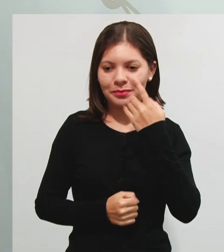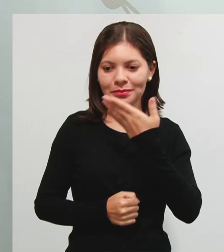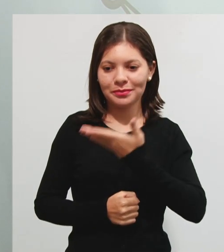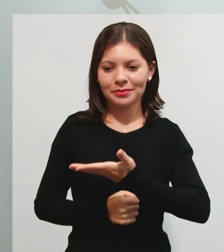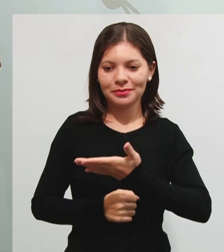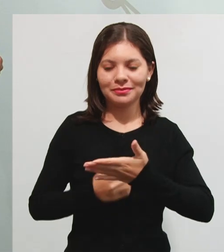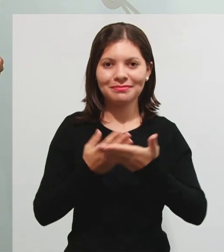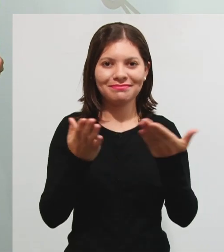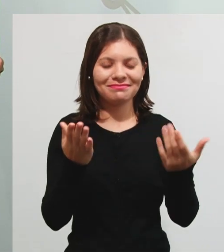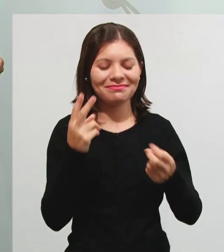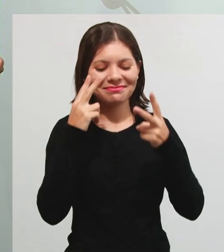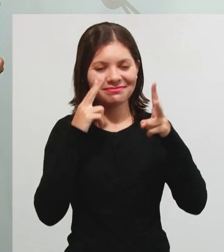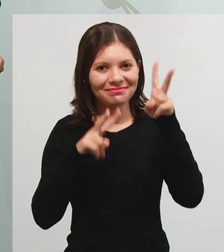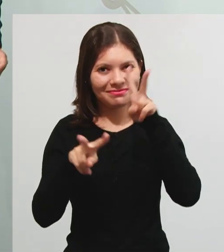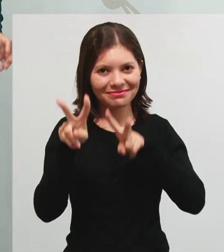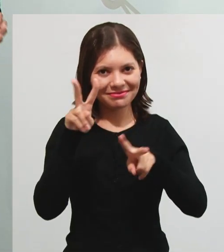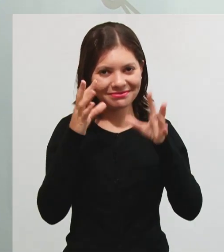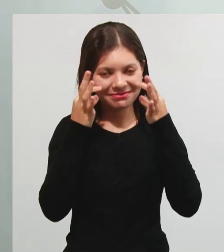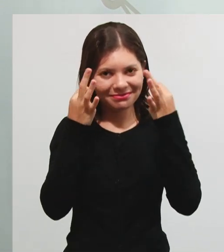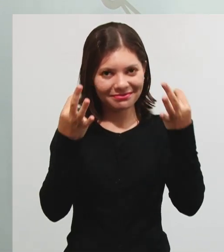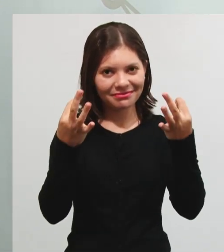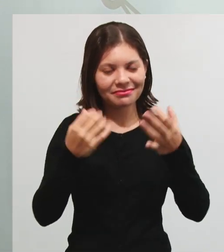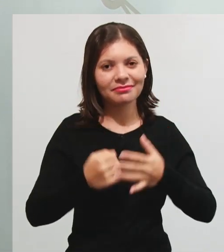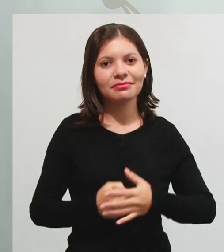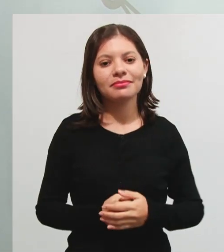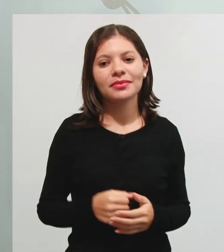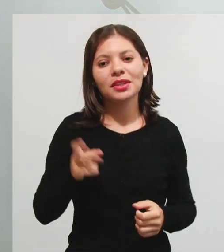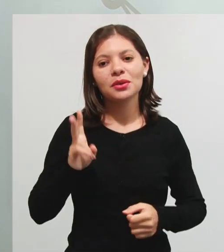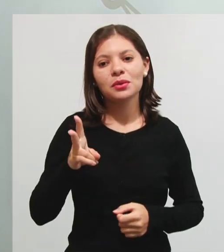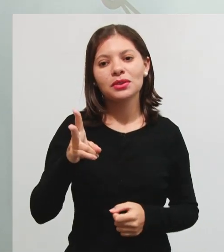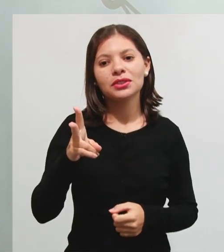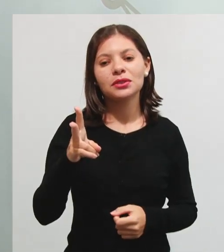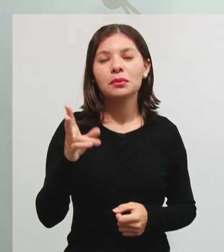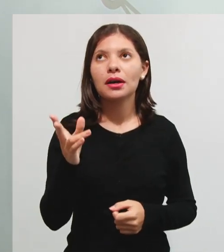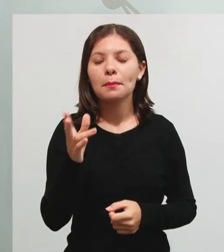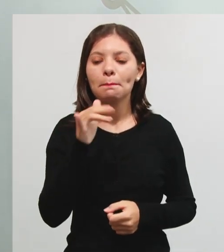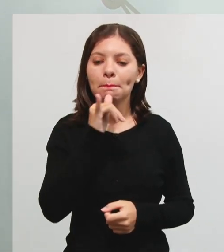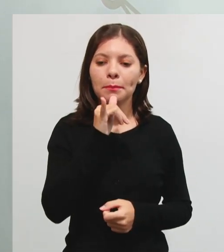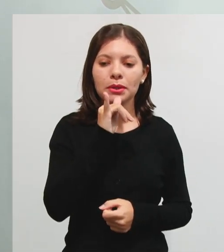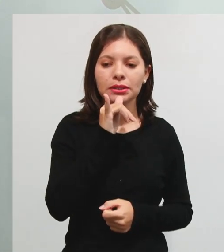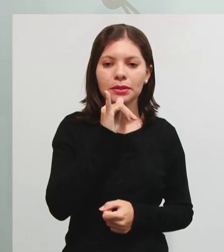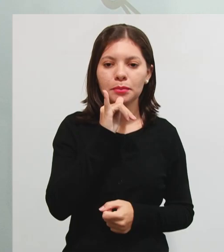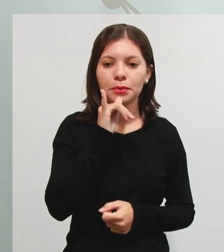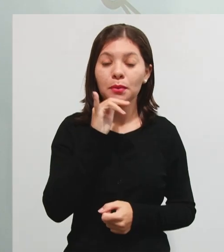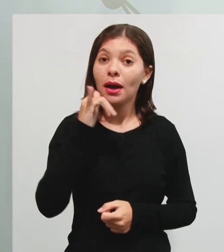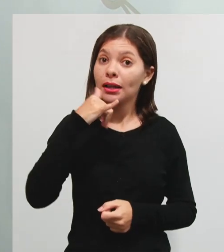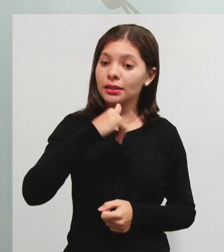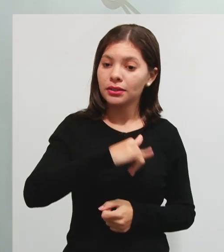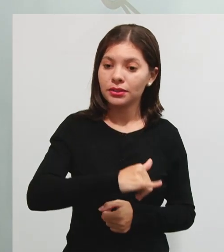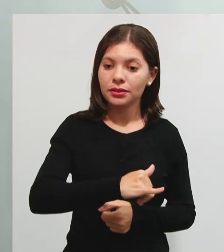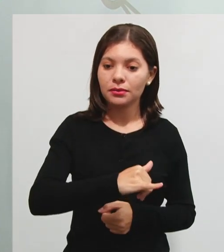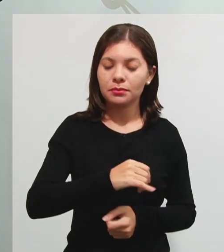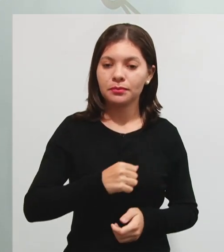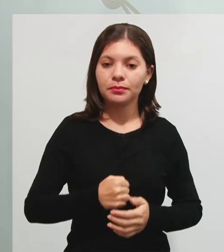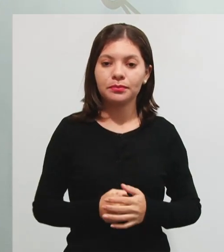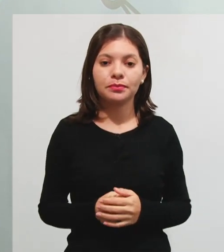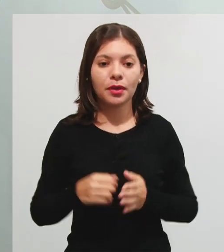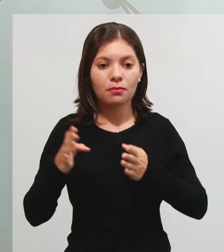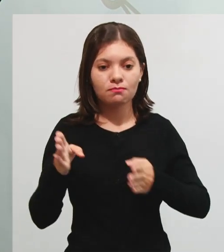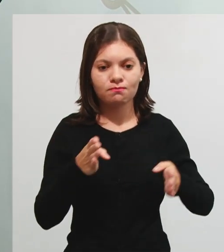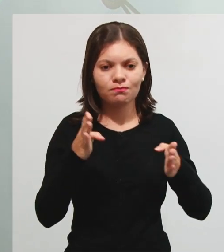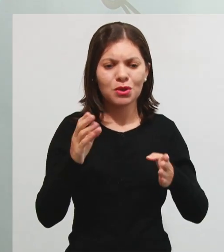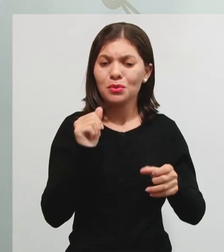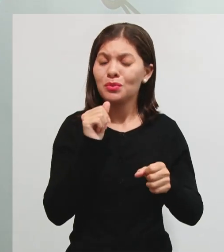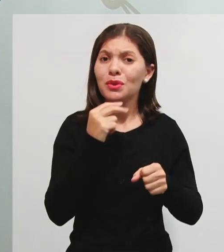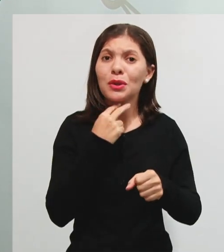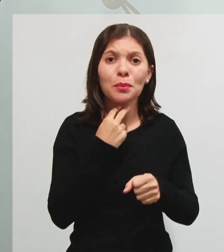alunos. A produção contínua, a gente pode colocar, por exemplo, vou colocar energia elétrica, né? É uma produção que não pode